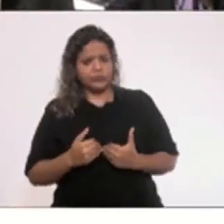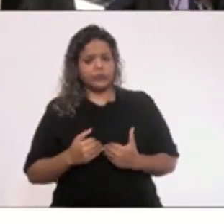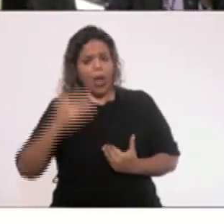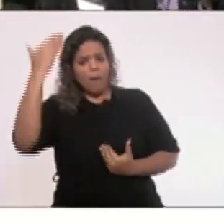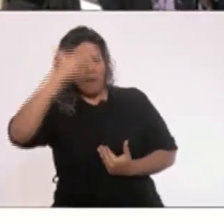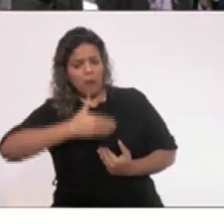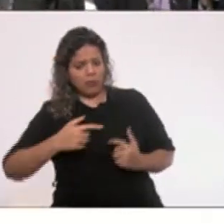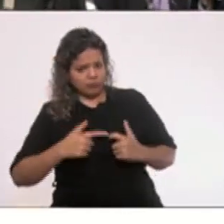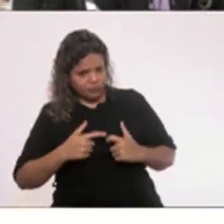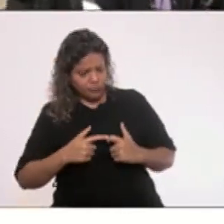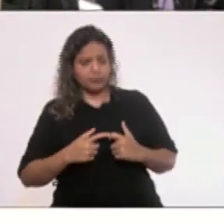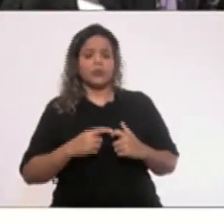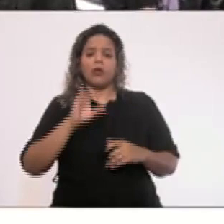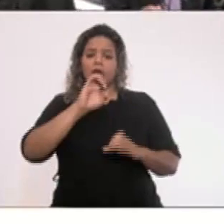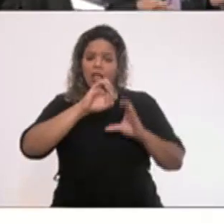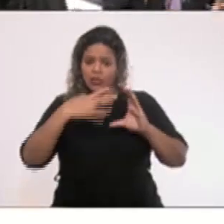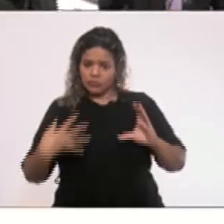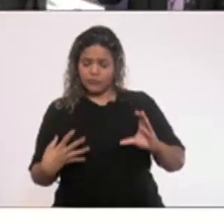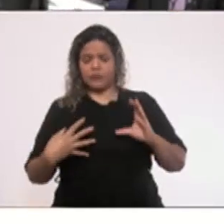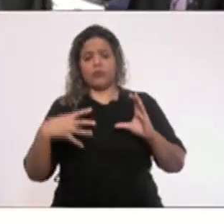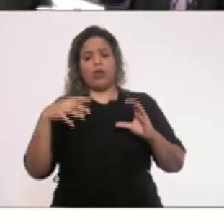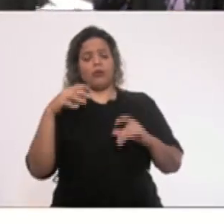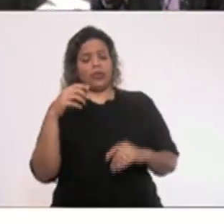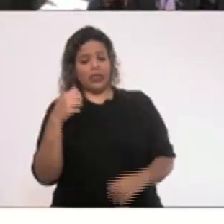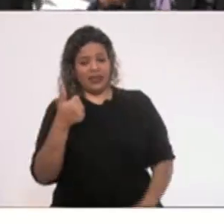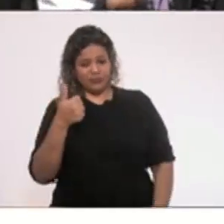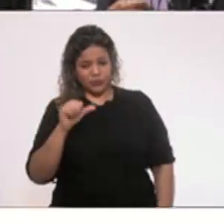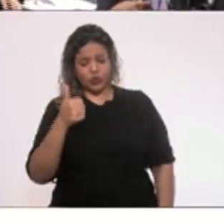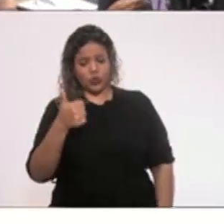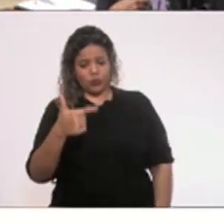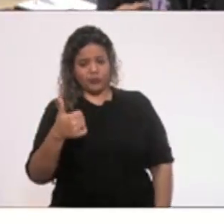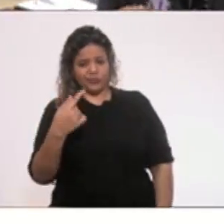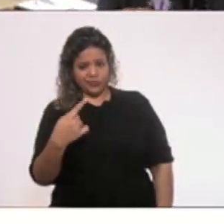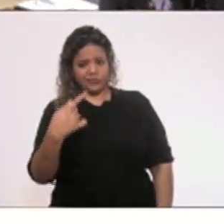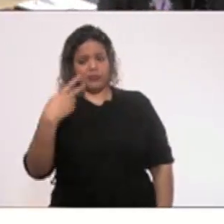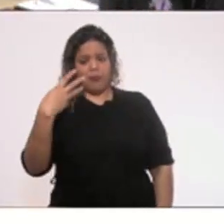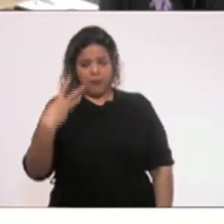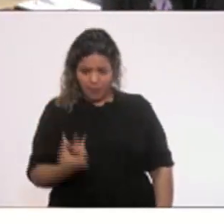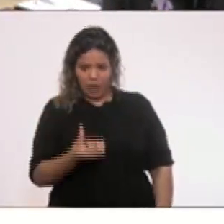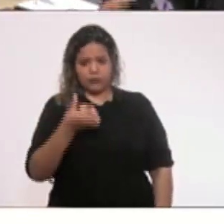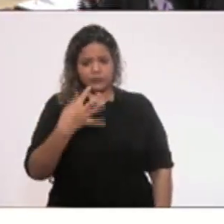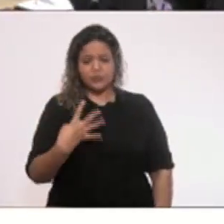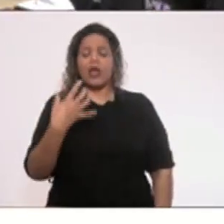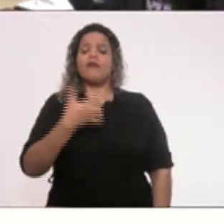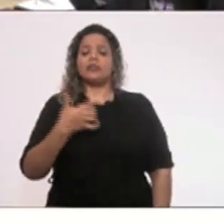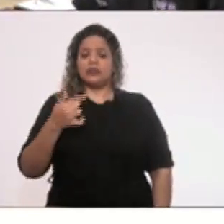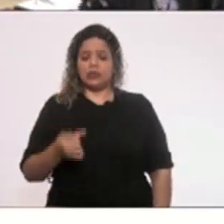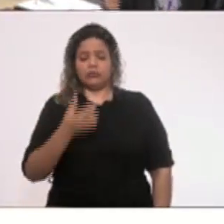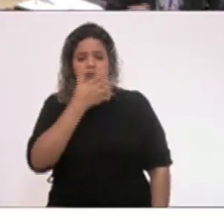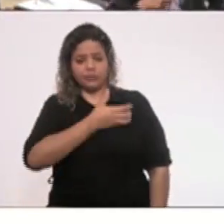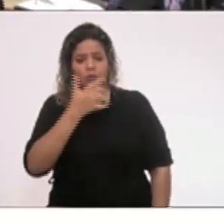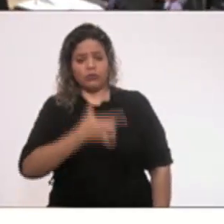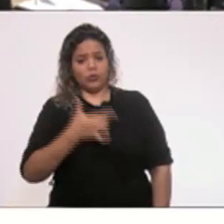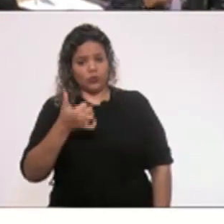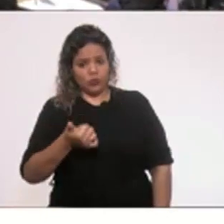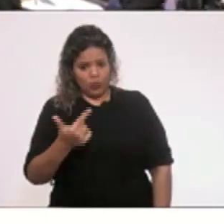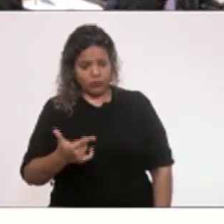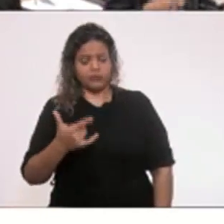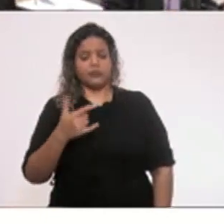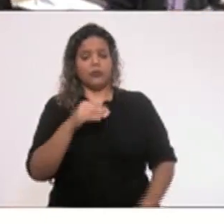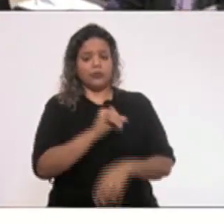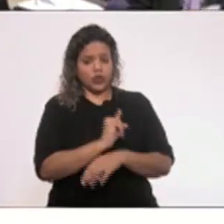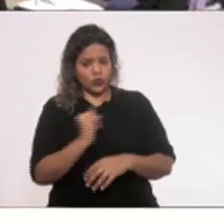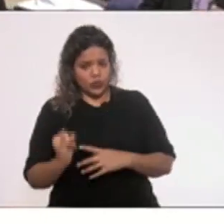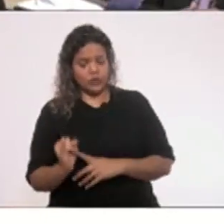classificada nos termos da Lei Federal 12.764, de 27 de dezembro de 2012, que institui a Política Nacional de Proteção